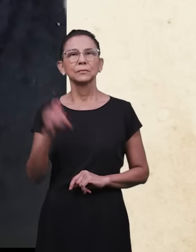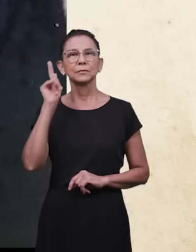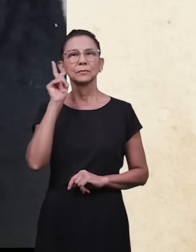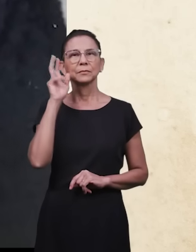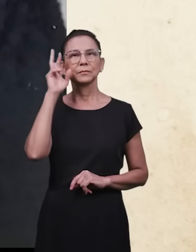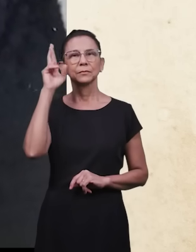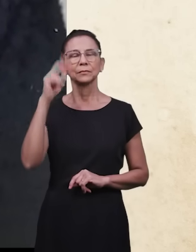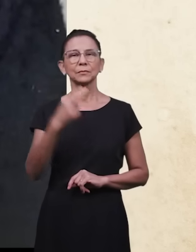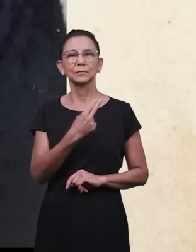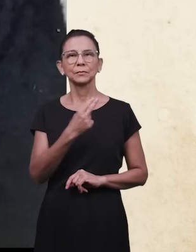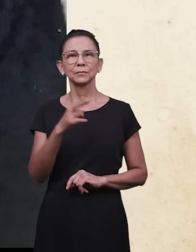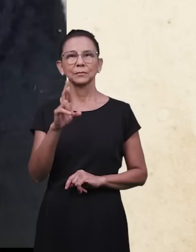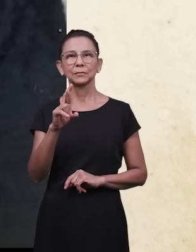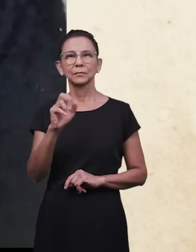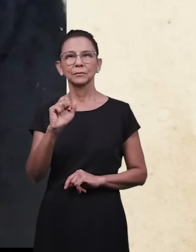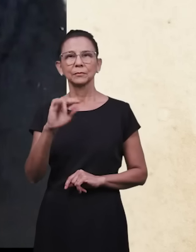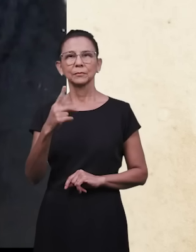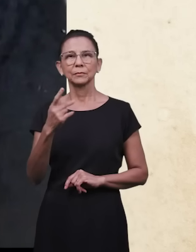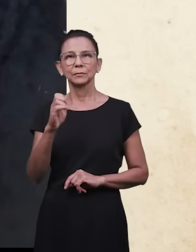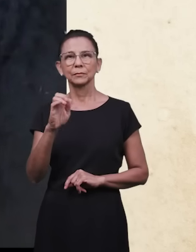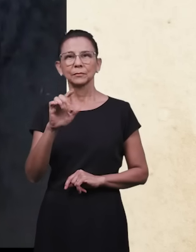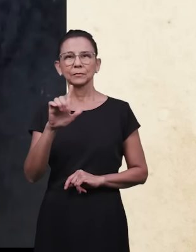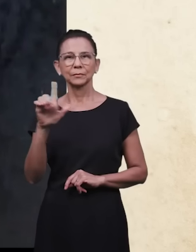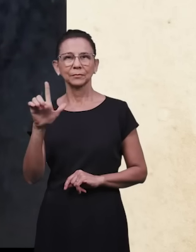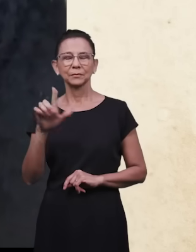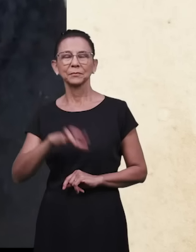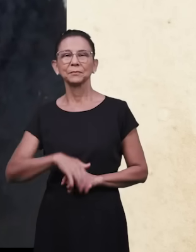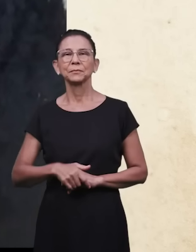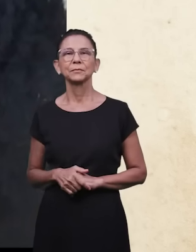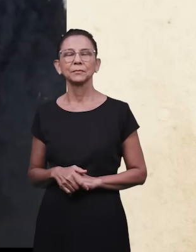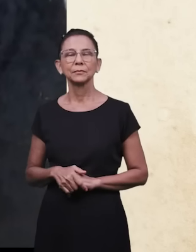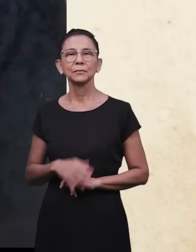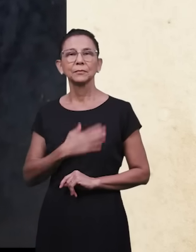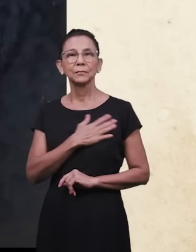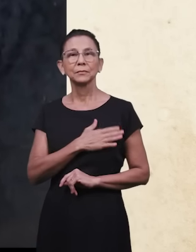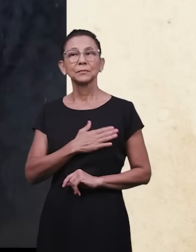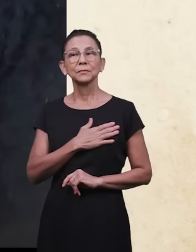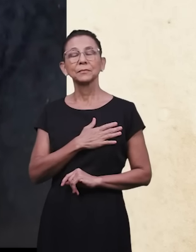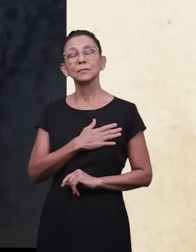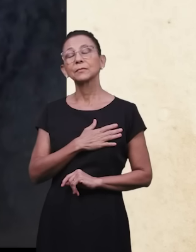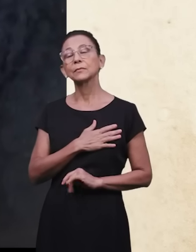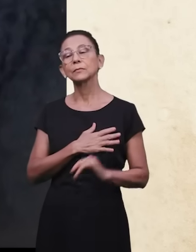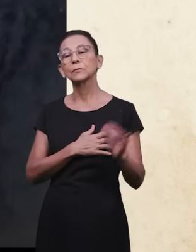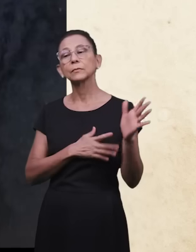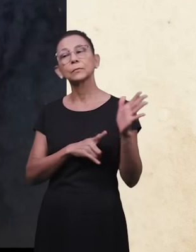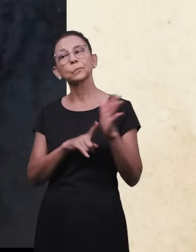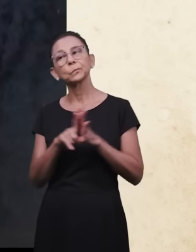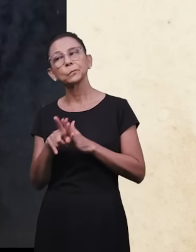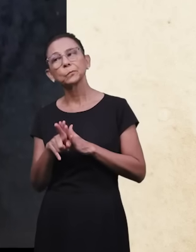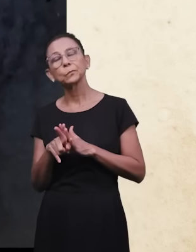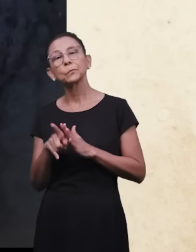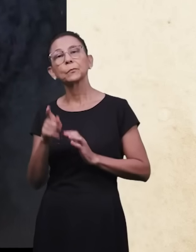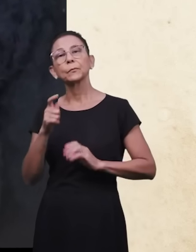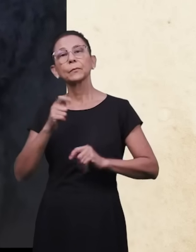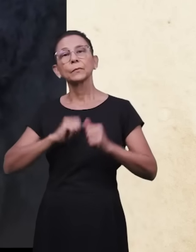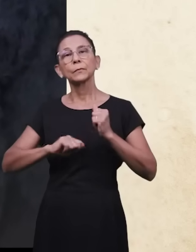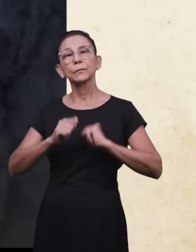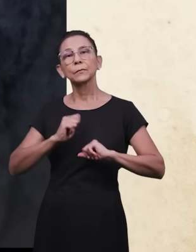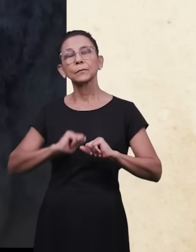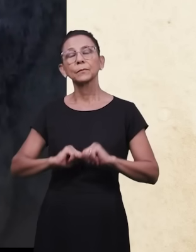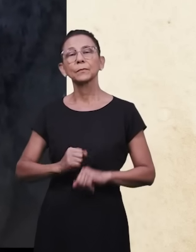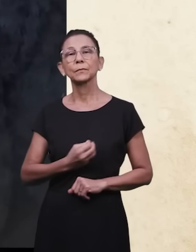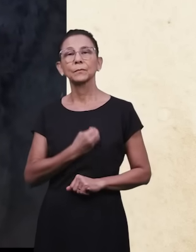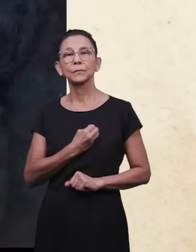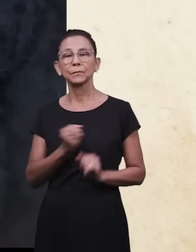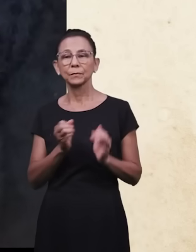A paz, Senhor, me chamo Raquel, sou da Palhoça 2 e eu gostaria de perguntar sobre a ansiedade na